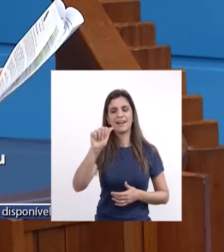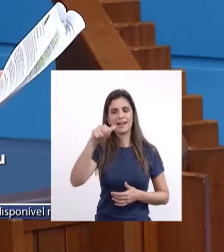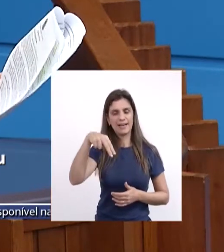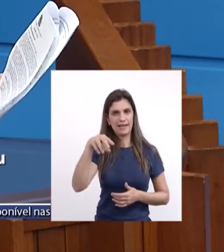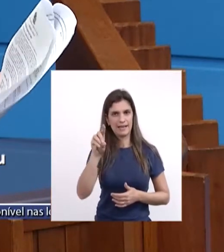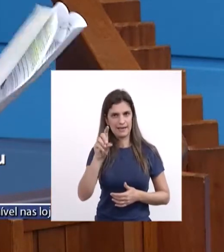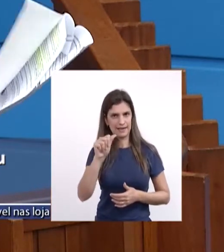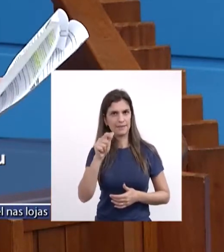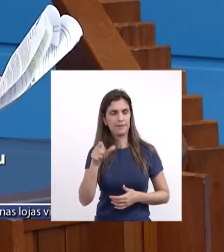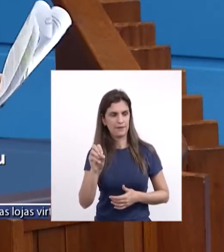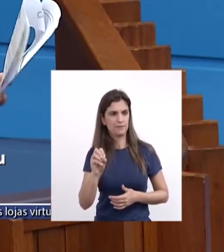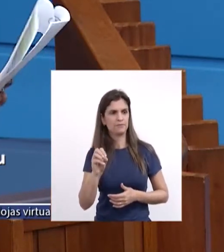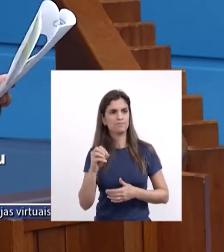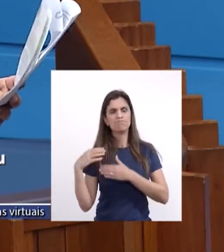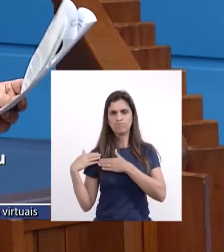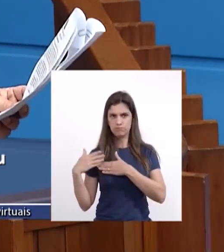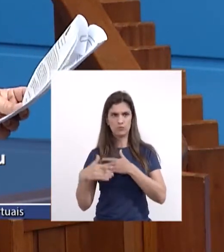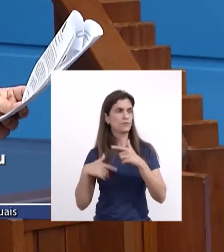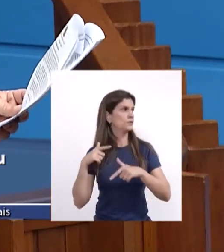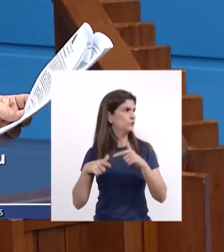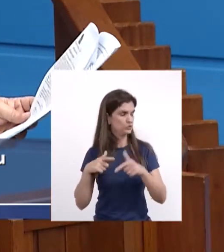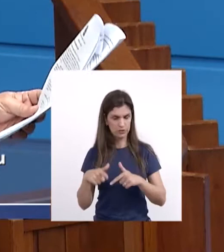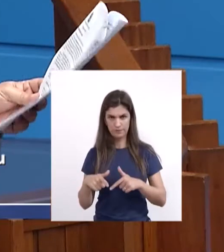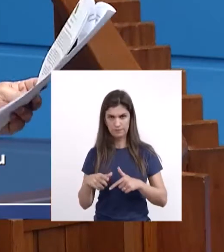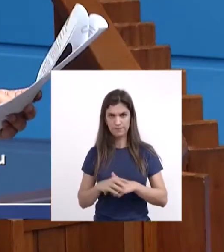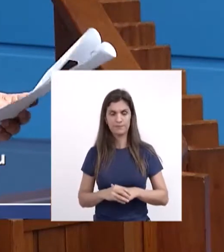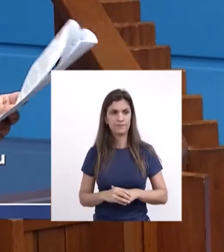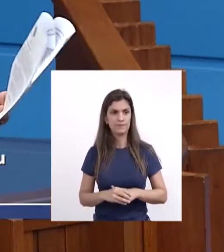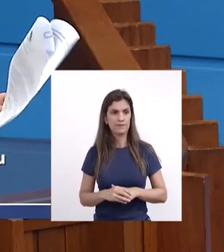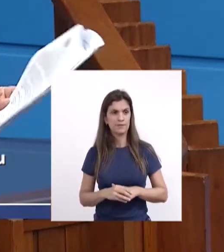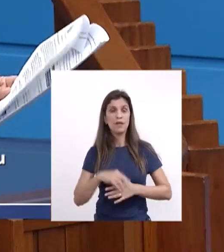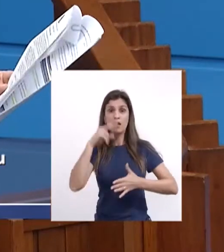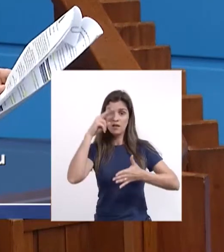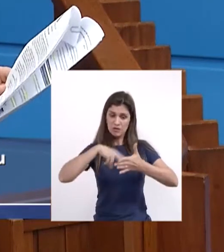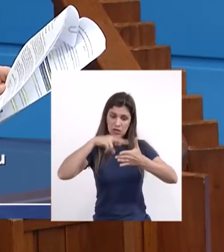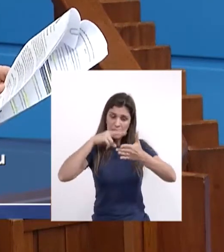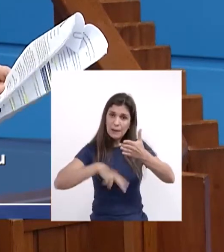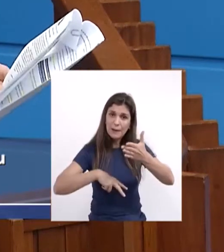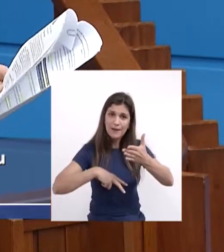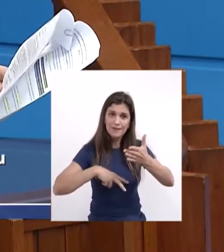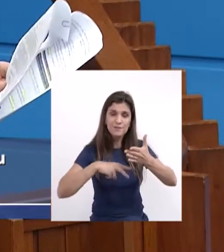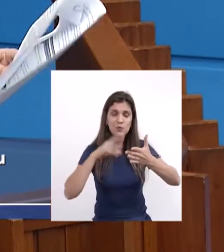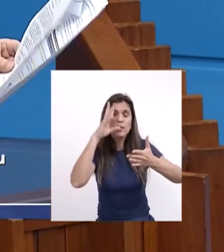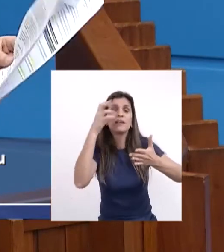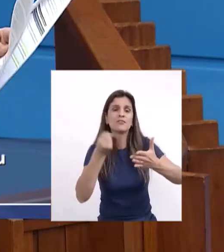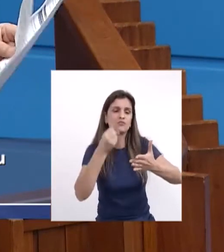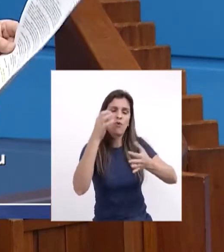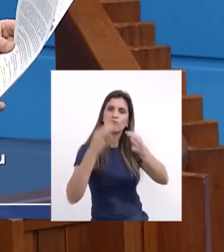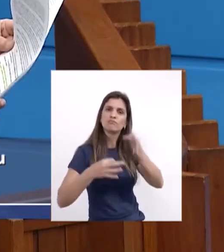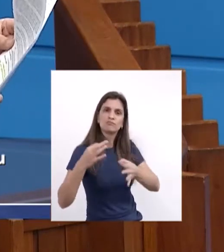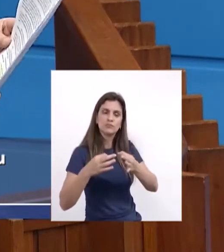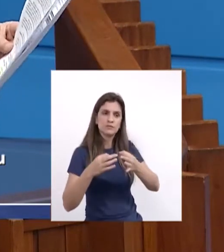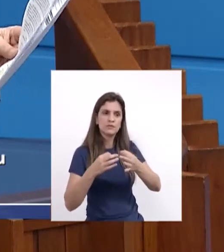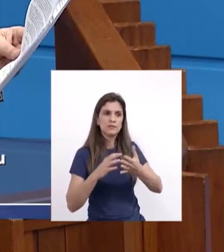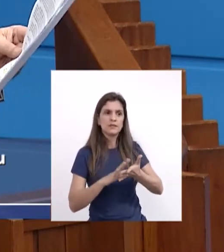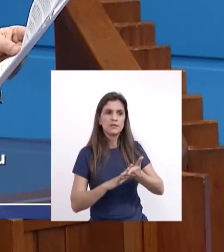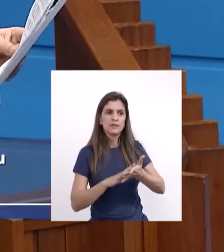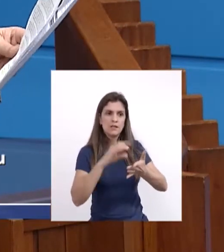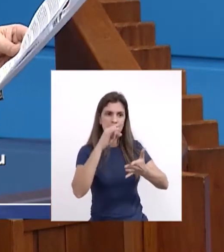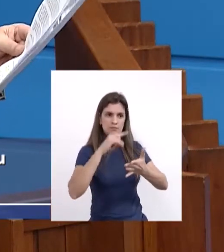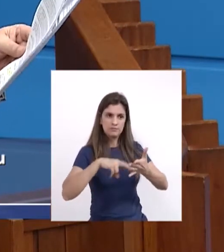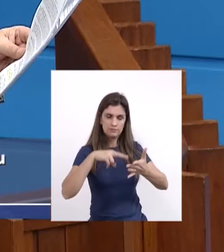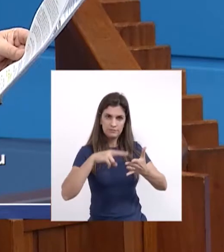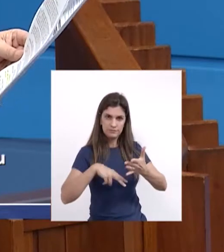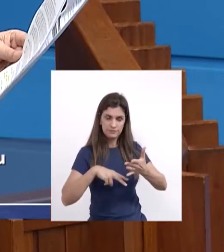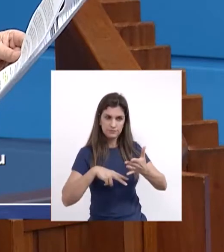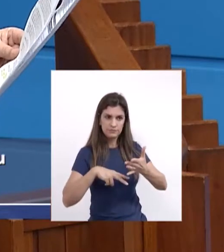fazer, meu caro deputado professor Rinaldo, ler alguns trechos da decisão. Diz aqui, ó, nos termos do disposto no artigo